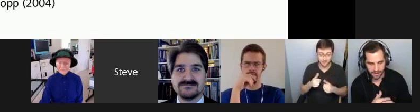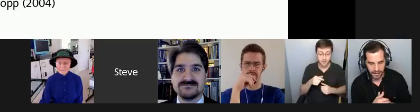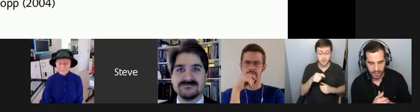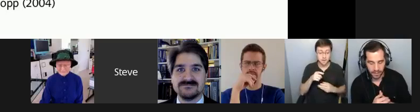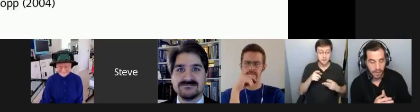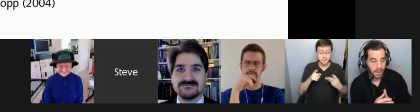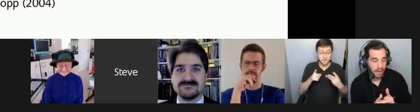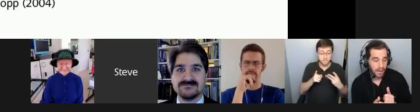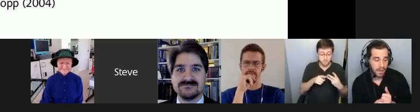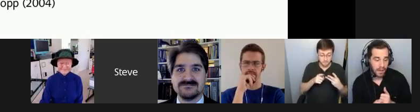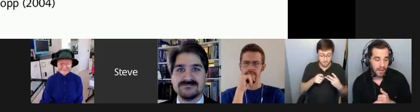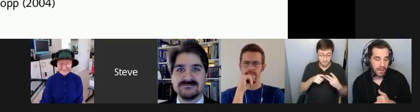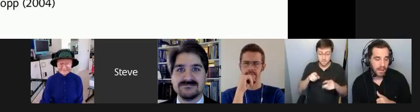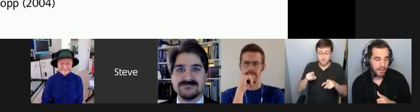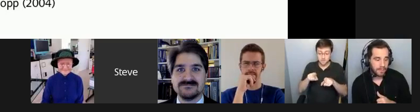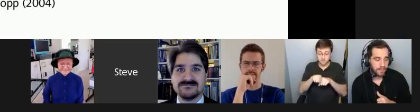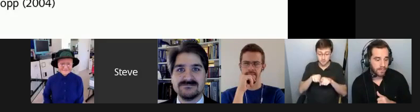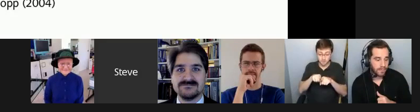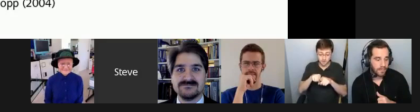Yeah, thank you.